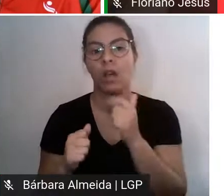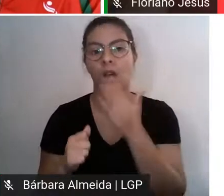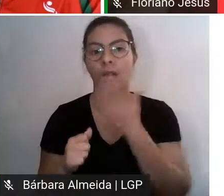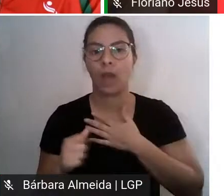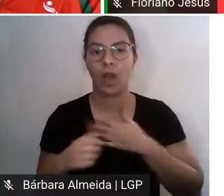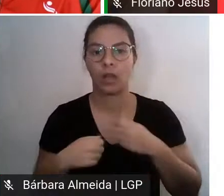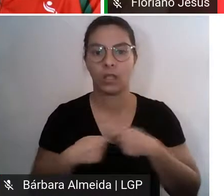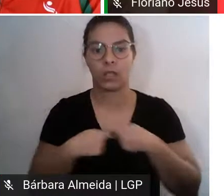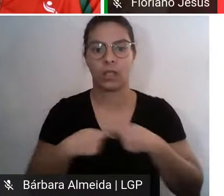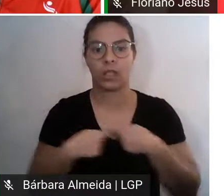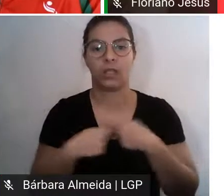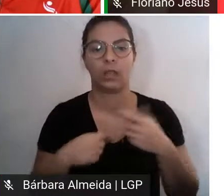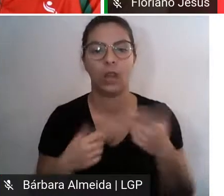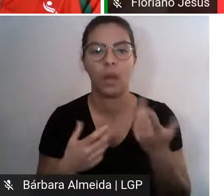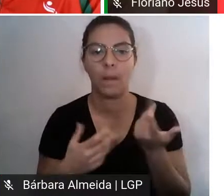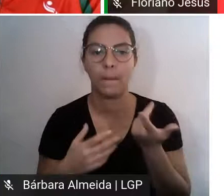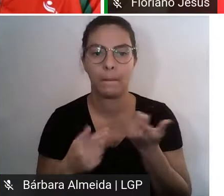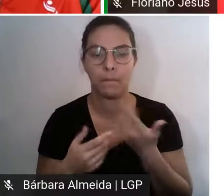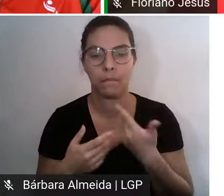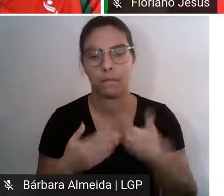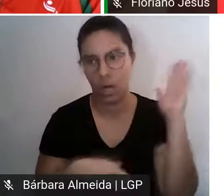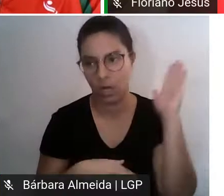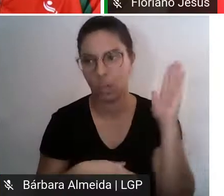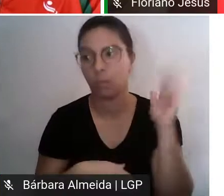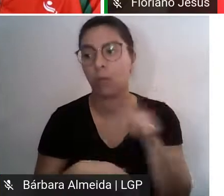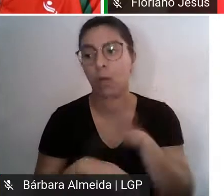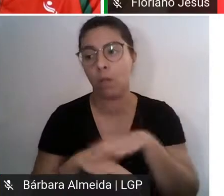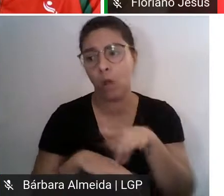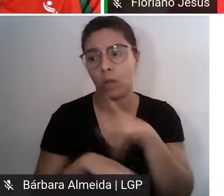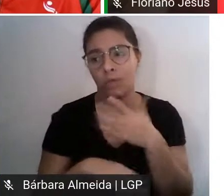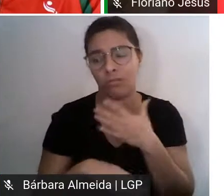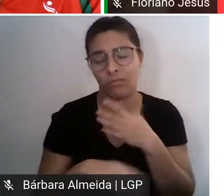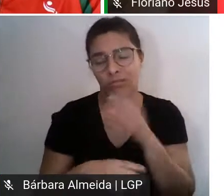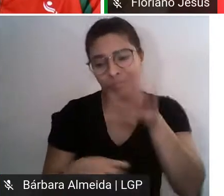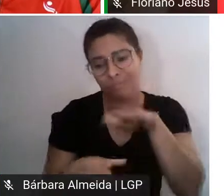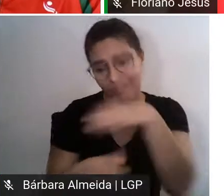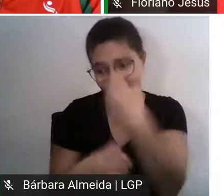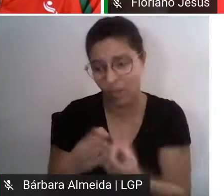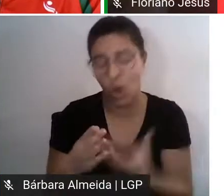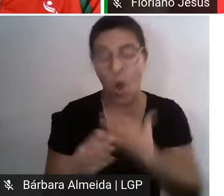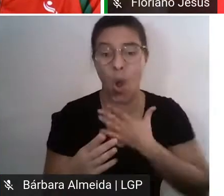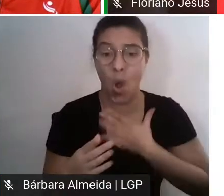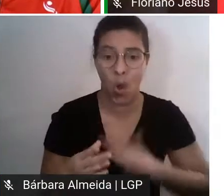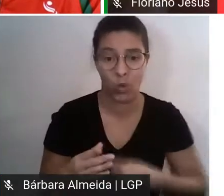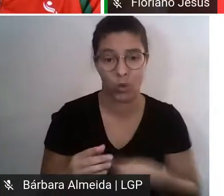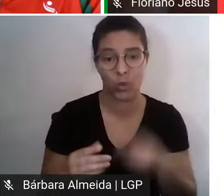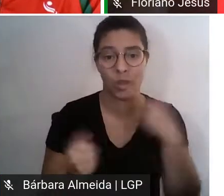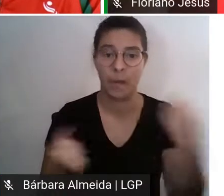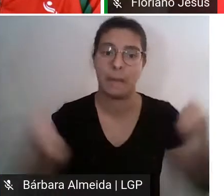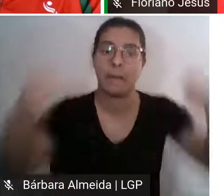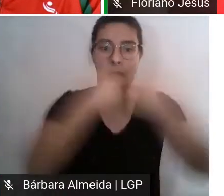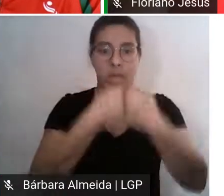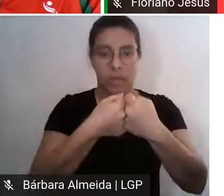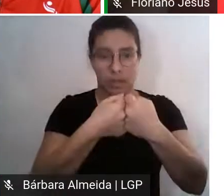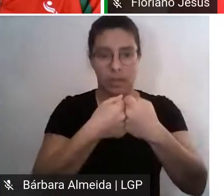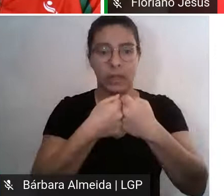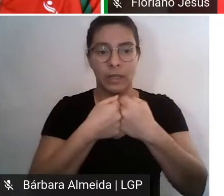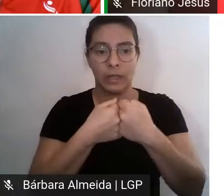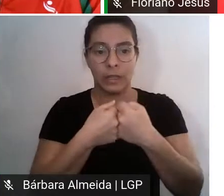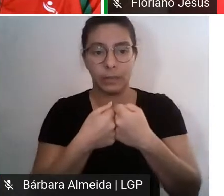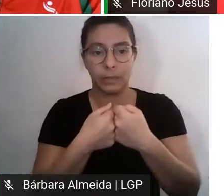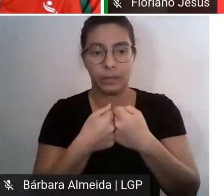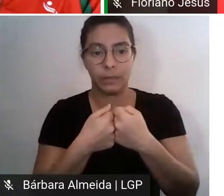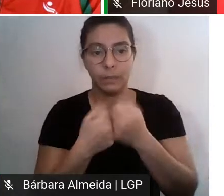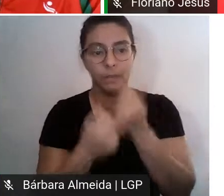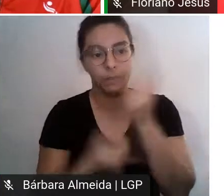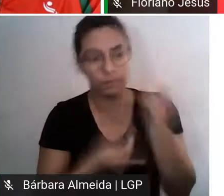é a dificuldade e por isso nós no basquete gostamos muito de terminar a nossa classificação em competição. Porque em competição,